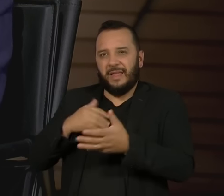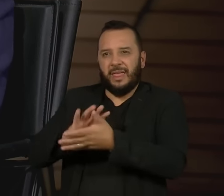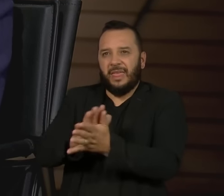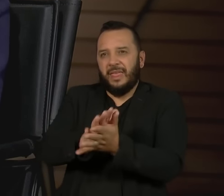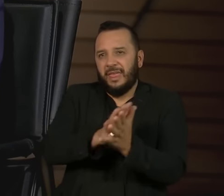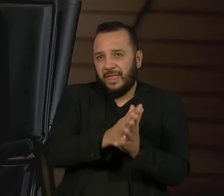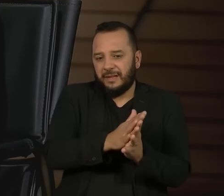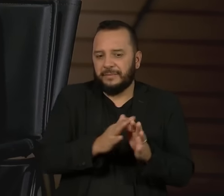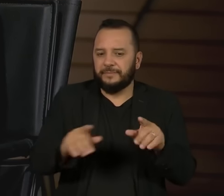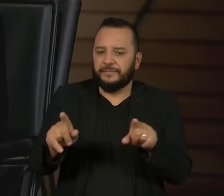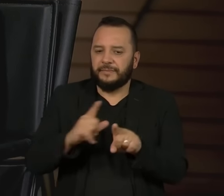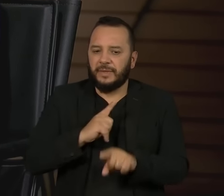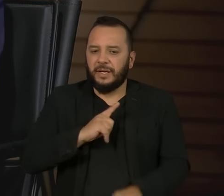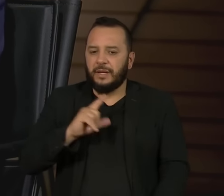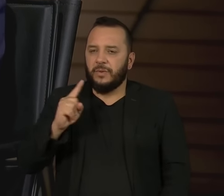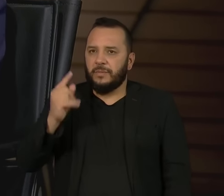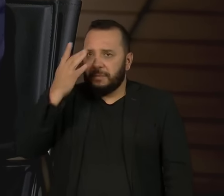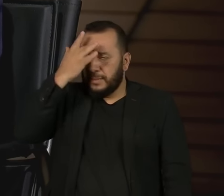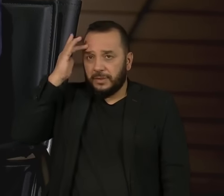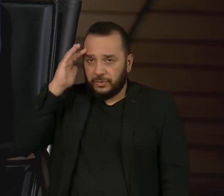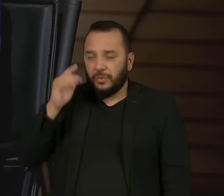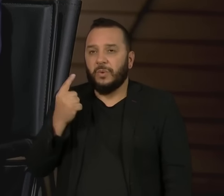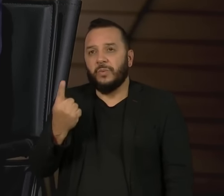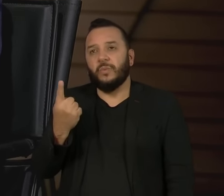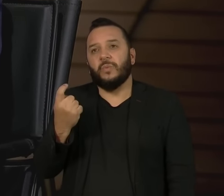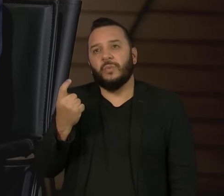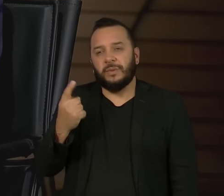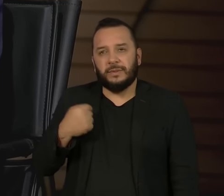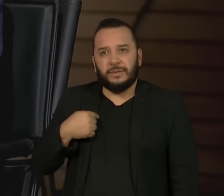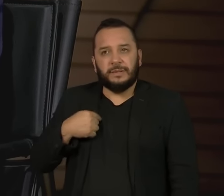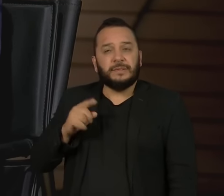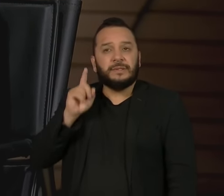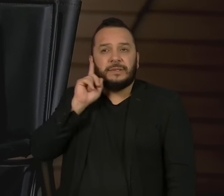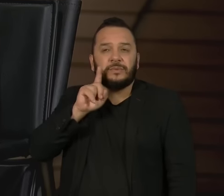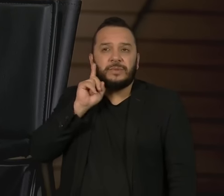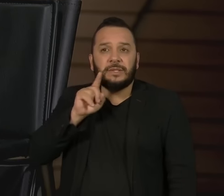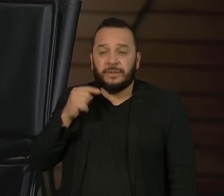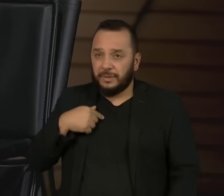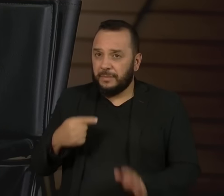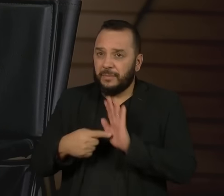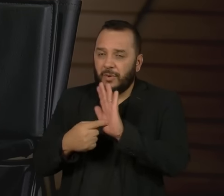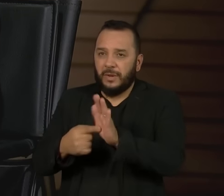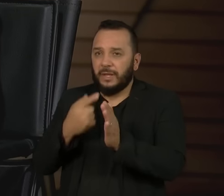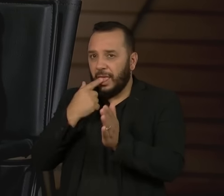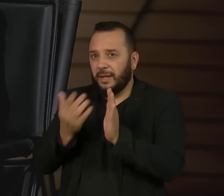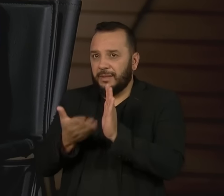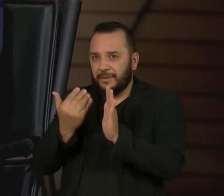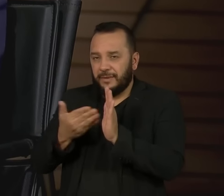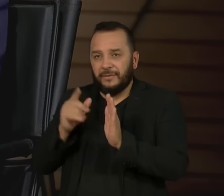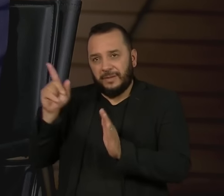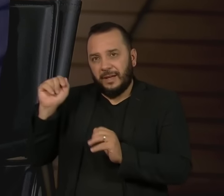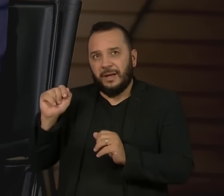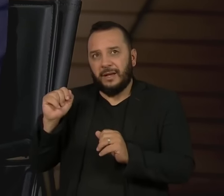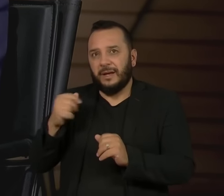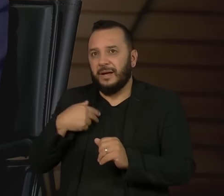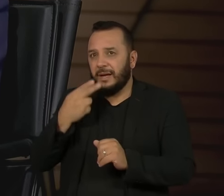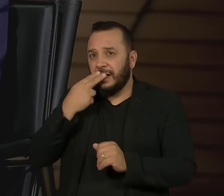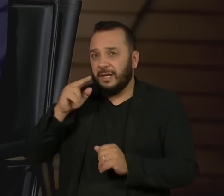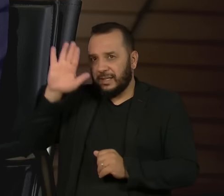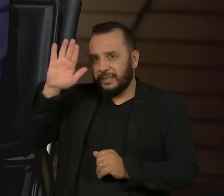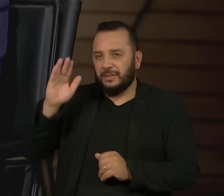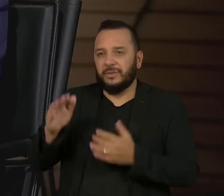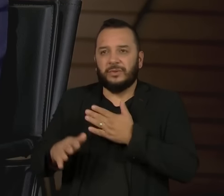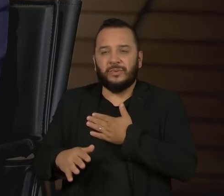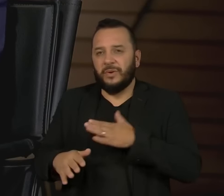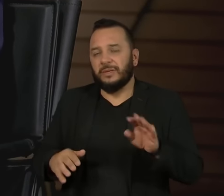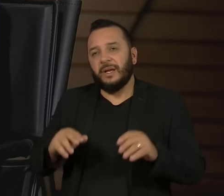Para terminar, tem um cara que aparece, um único americano que aparece no Mein Kampf. Único. Ele detestava os americanos, Hitler. Que é o Henry